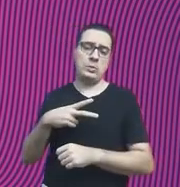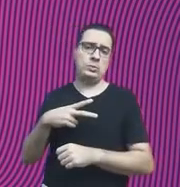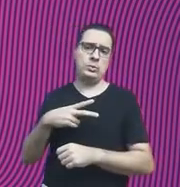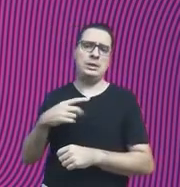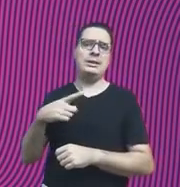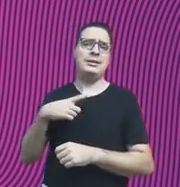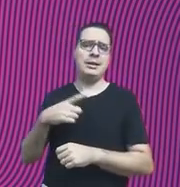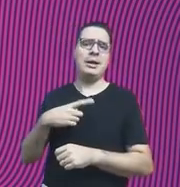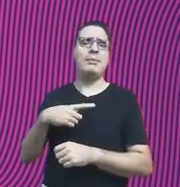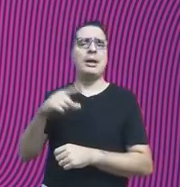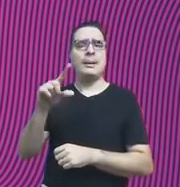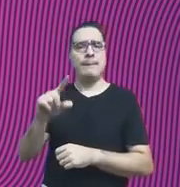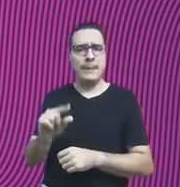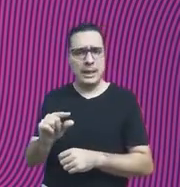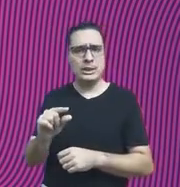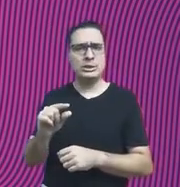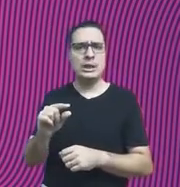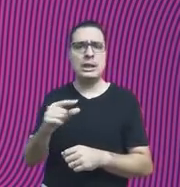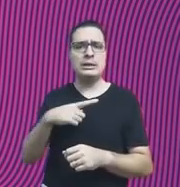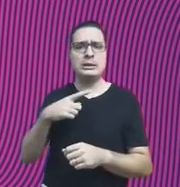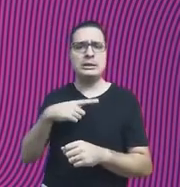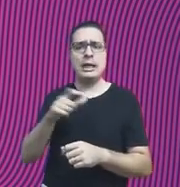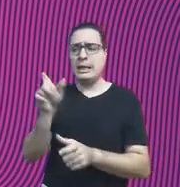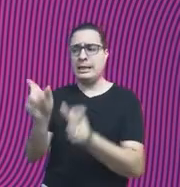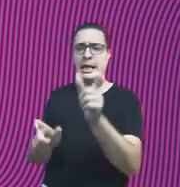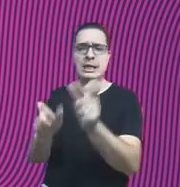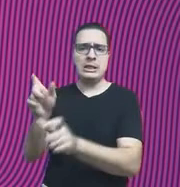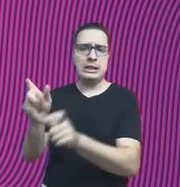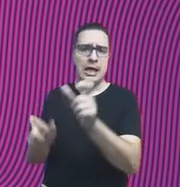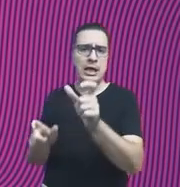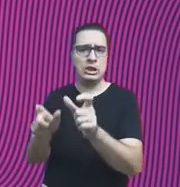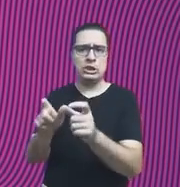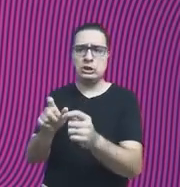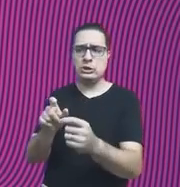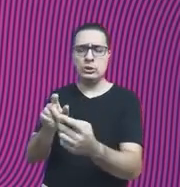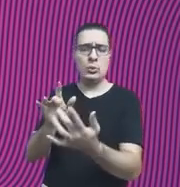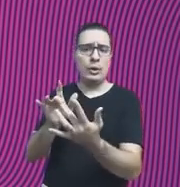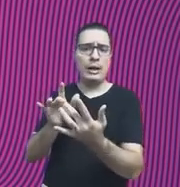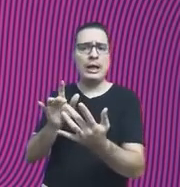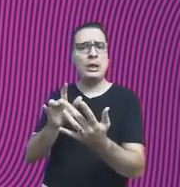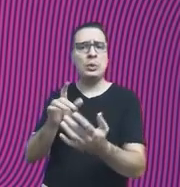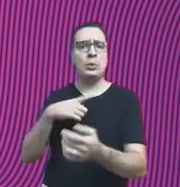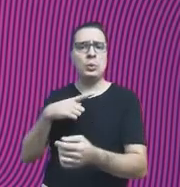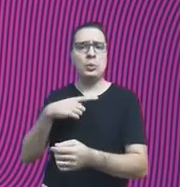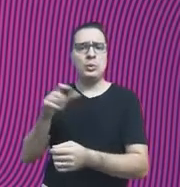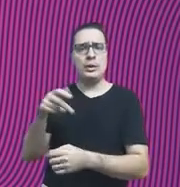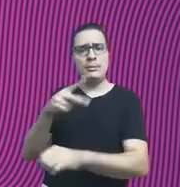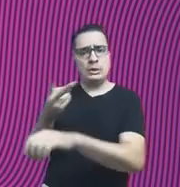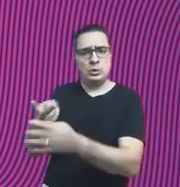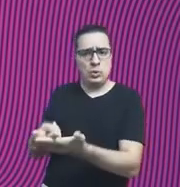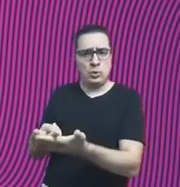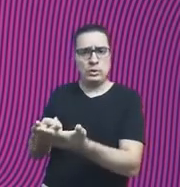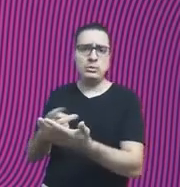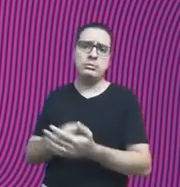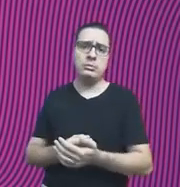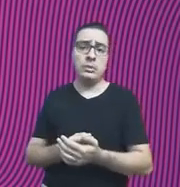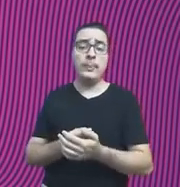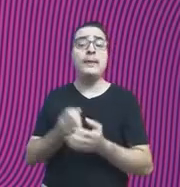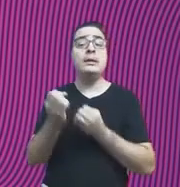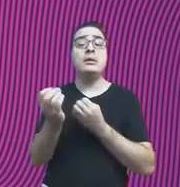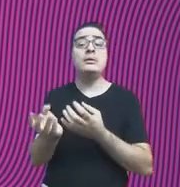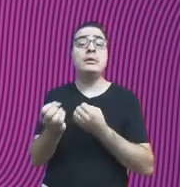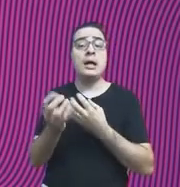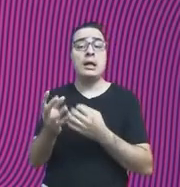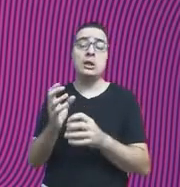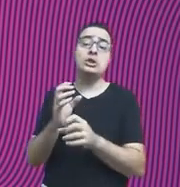relação de identidade com o paciente. Esse dado, ele soma ao